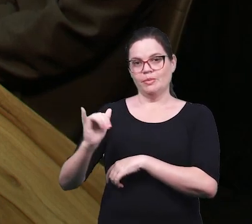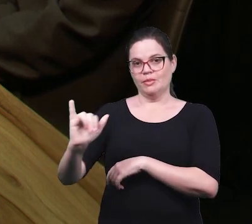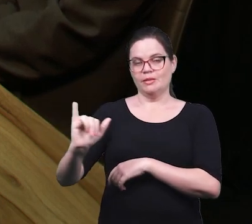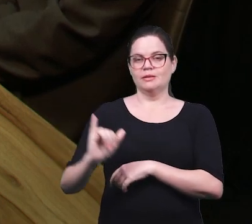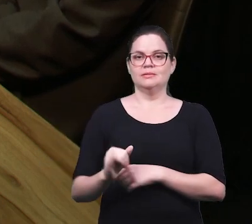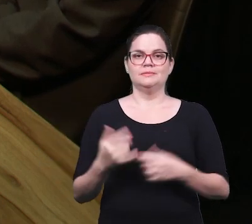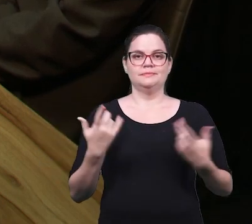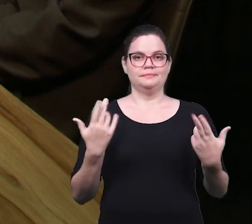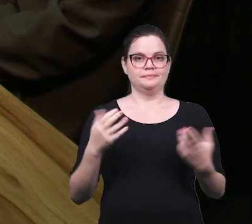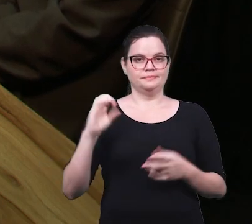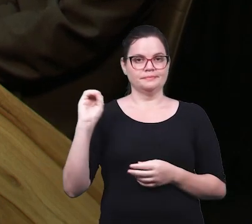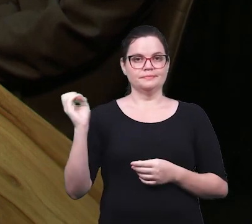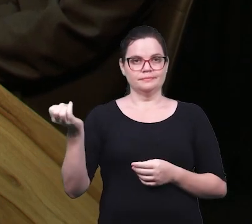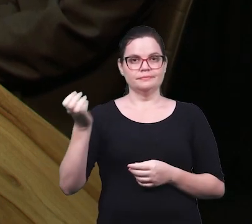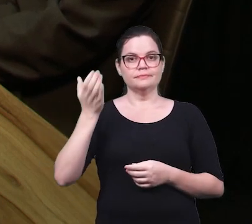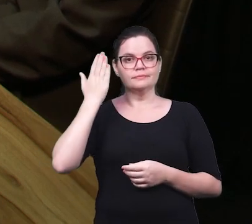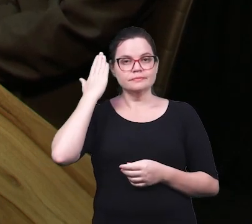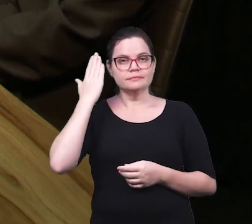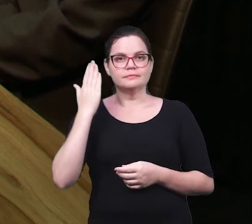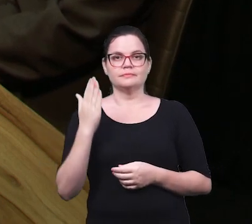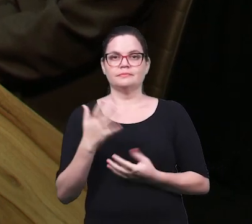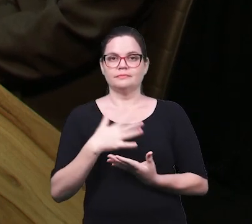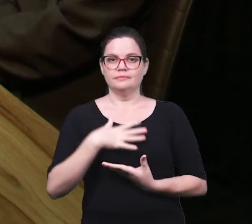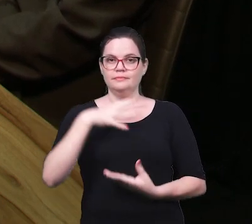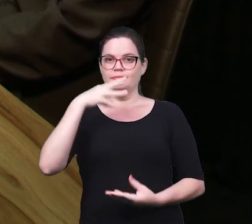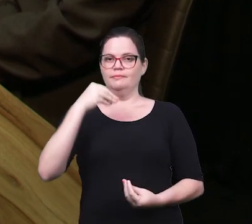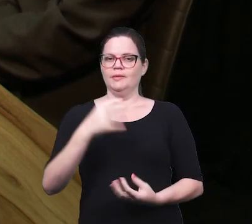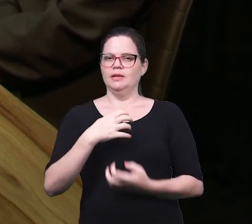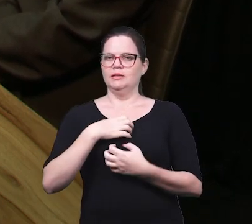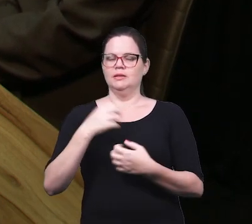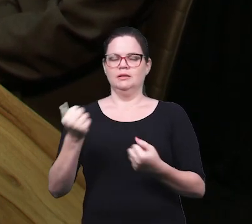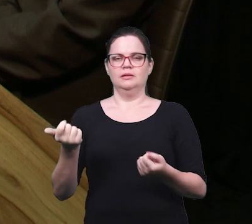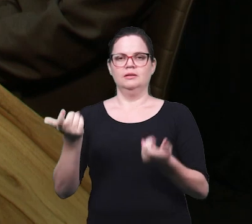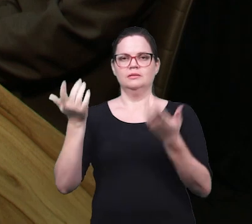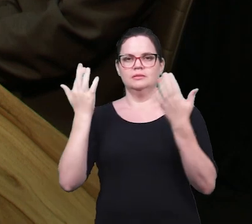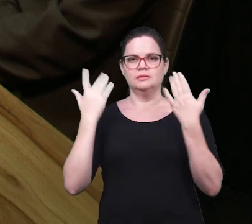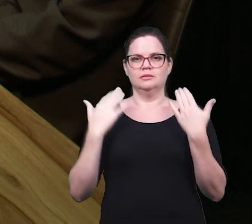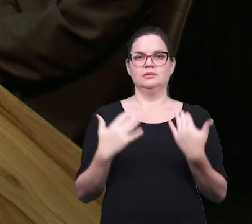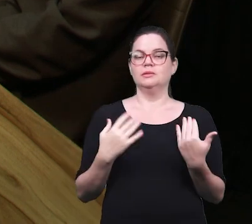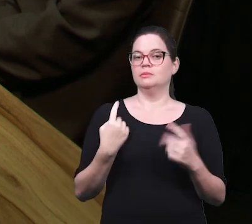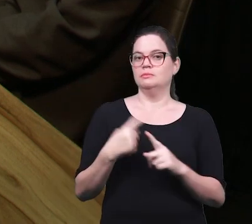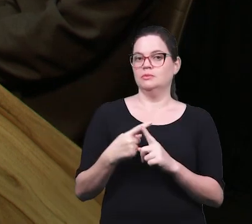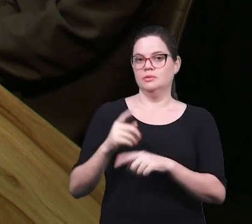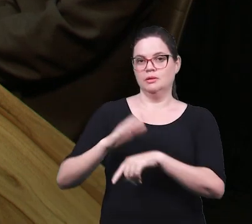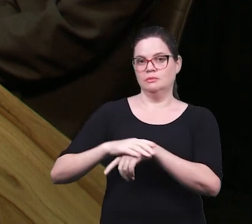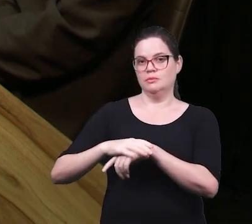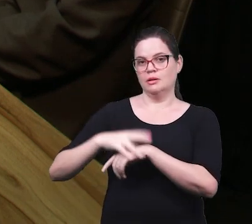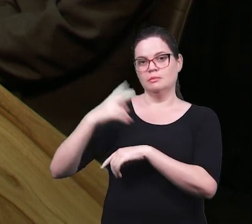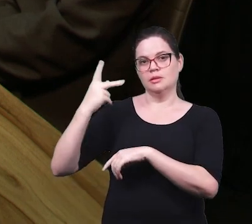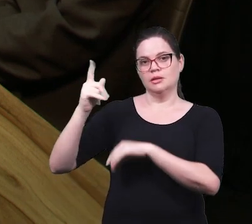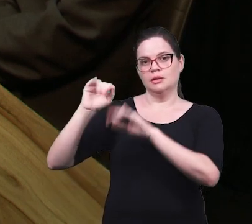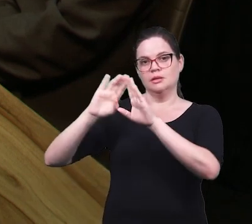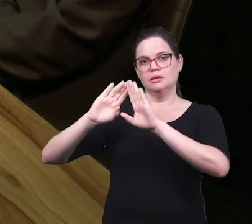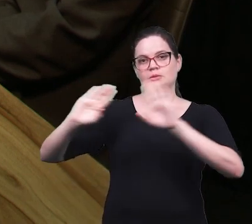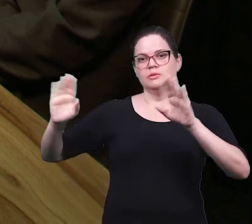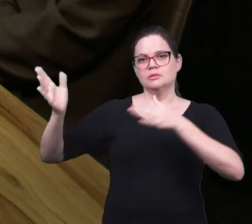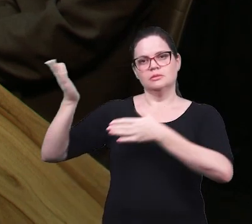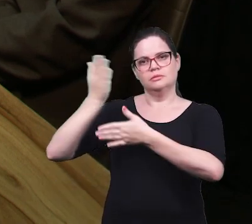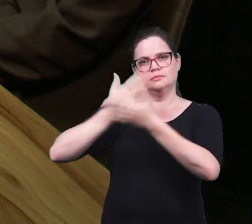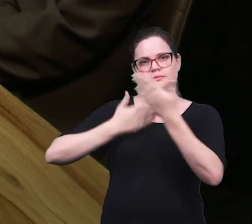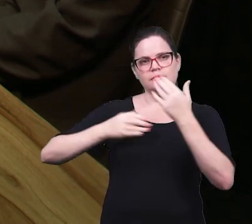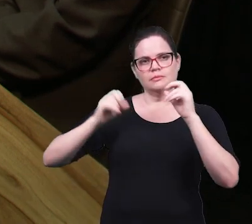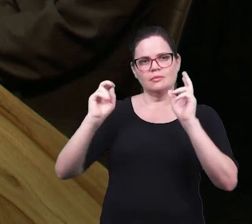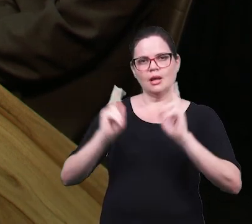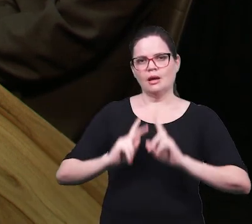a revelação faz, né? Exatamente. Ela penetra na alma, né? Porque no ela coração, né? Exatamente, porque ela vem de Deus. Ela vem do alto. Ela vem do Senhor. Ela